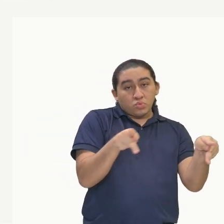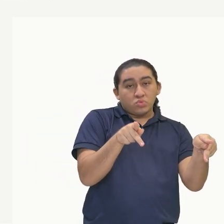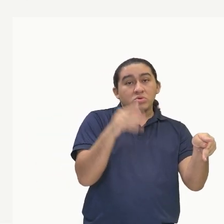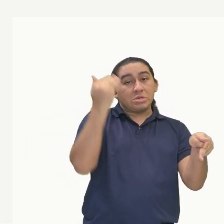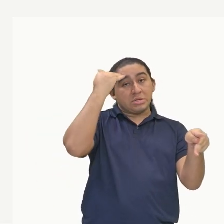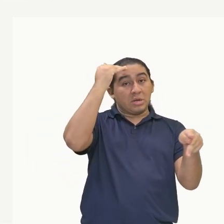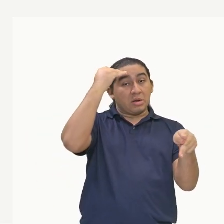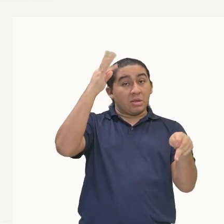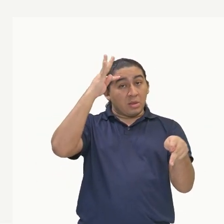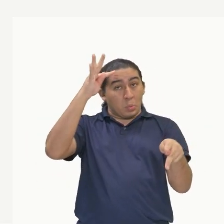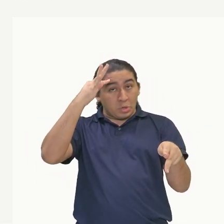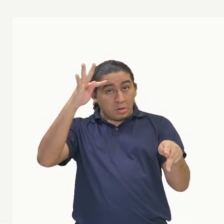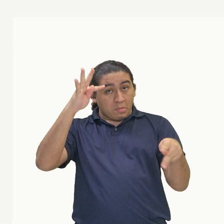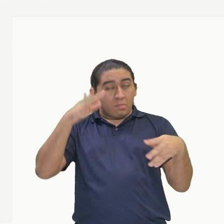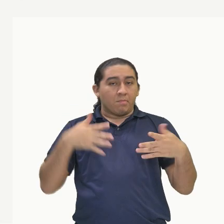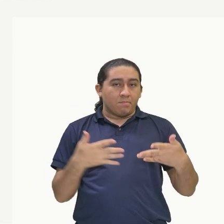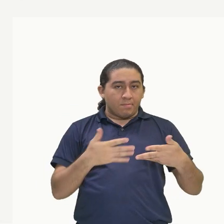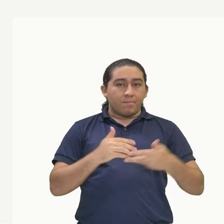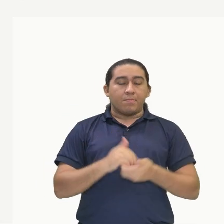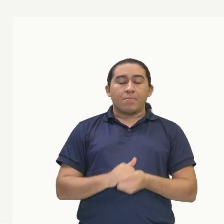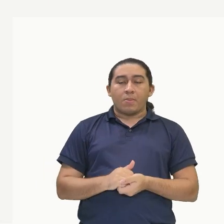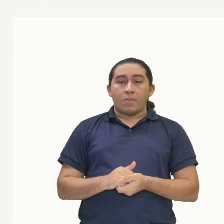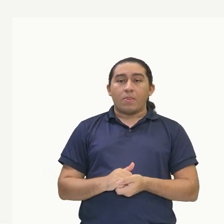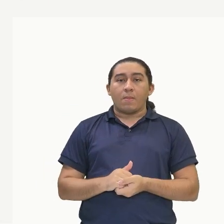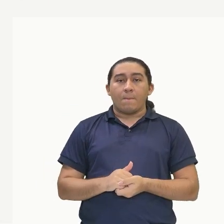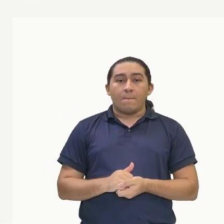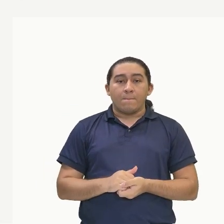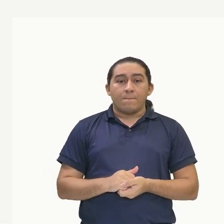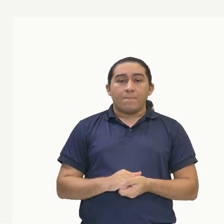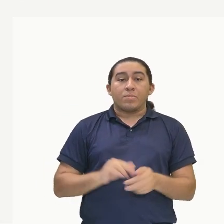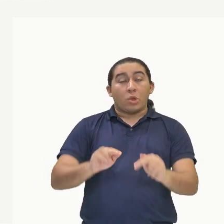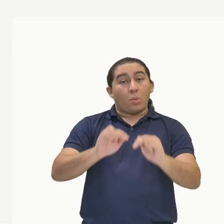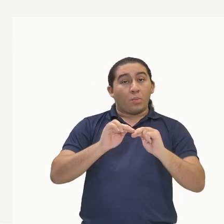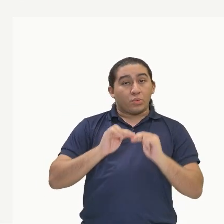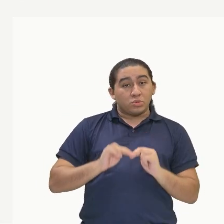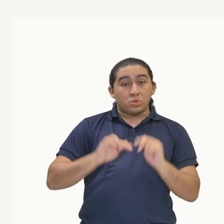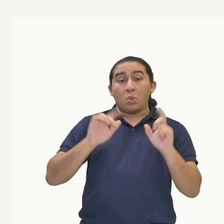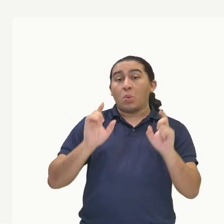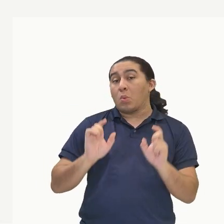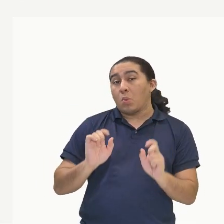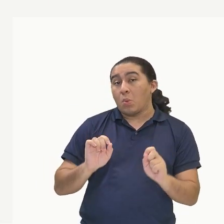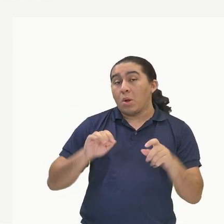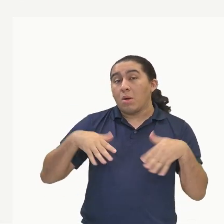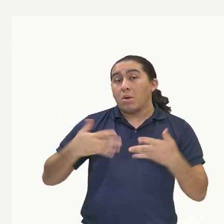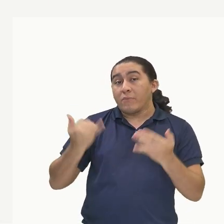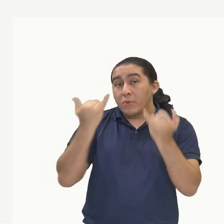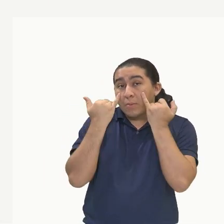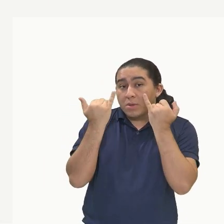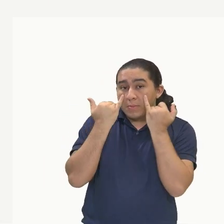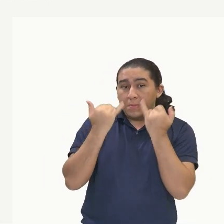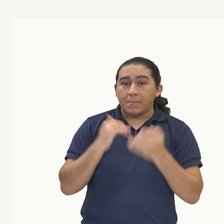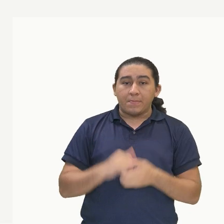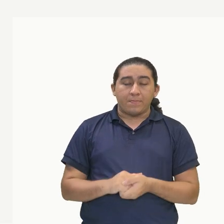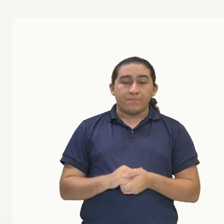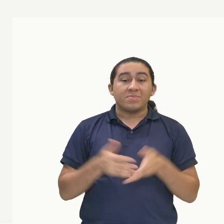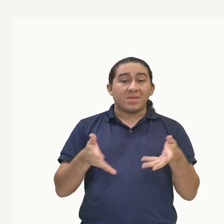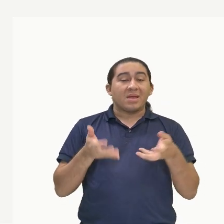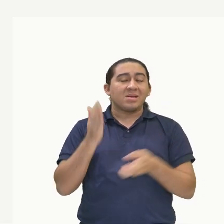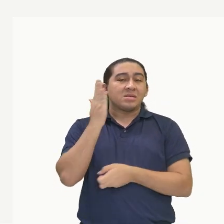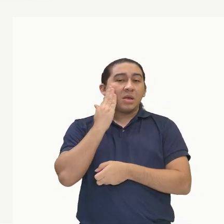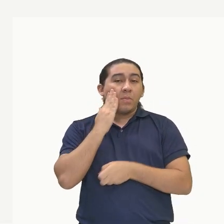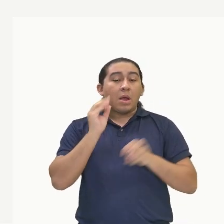de Lavoisier? Então, neste caso, o que ele quer saber? Ele quer saber quanto que foi